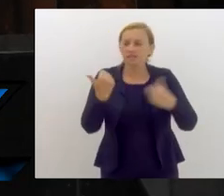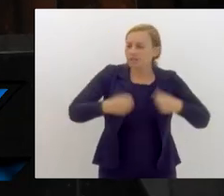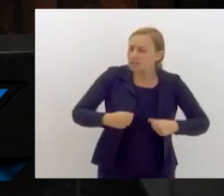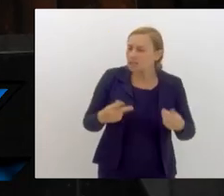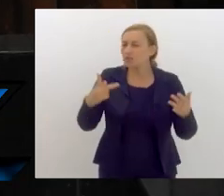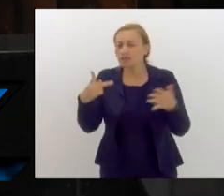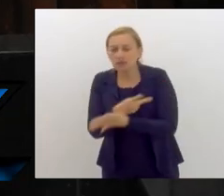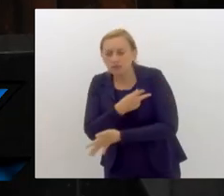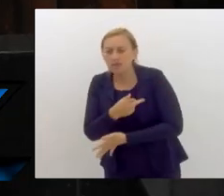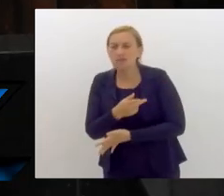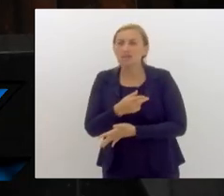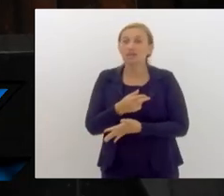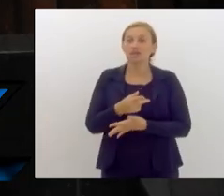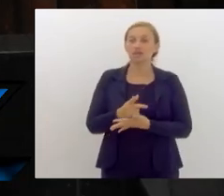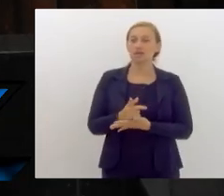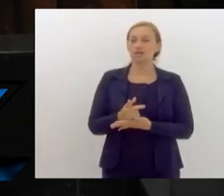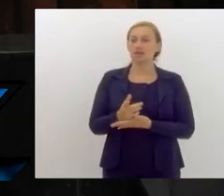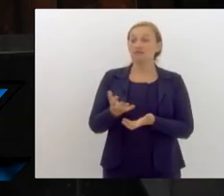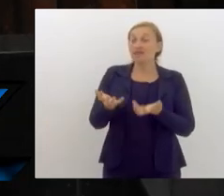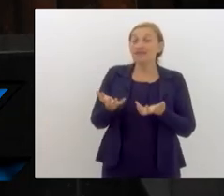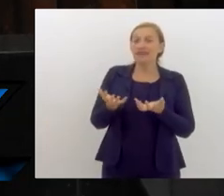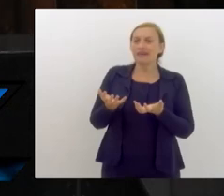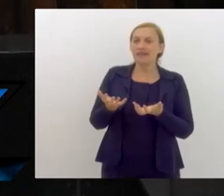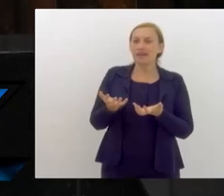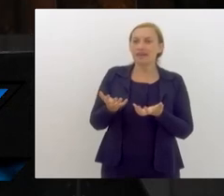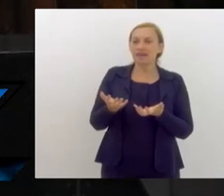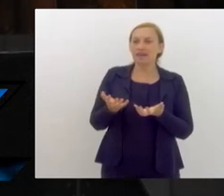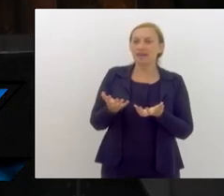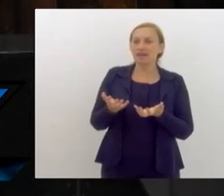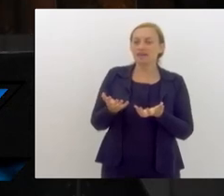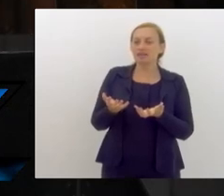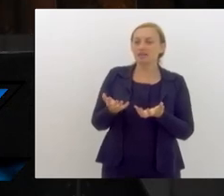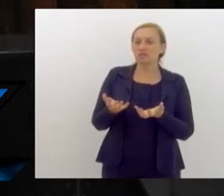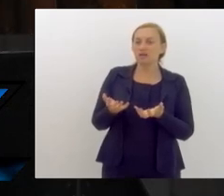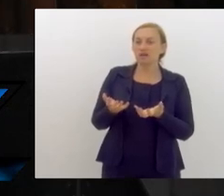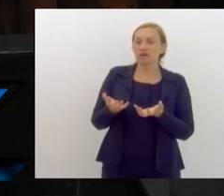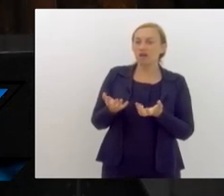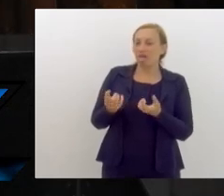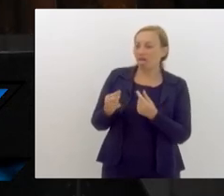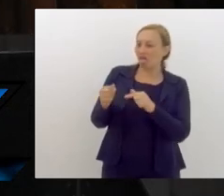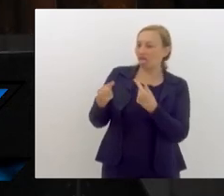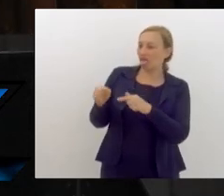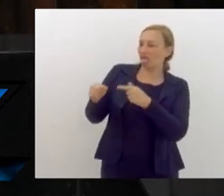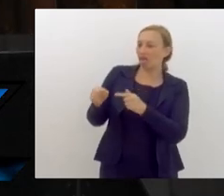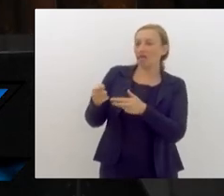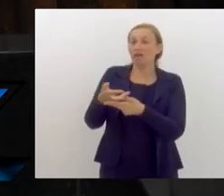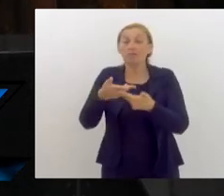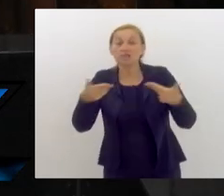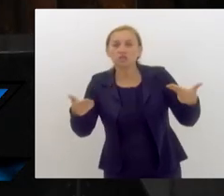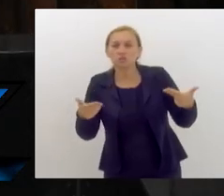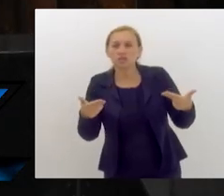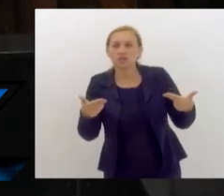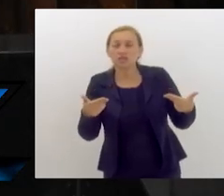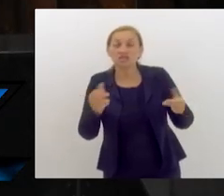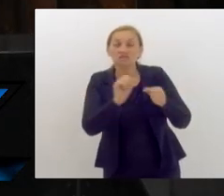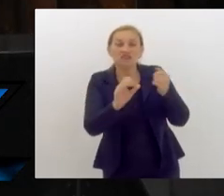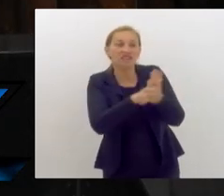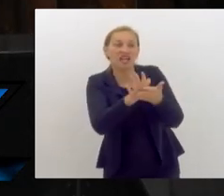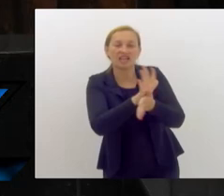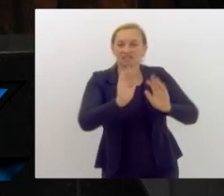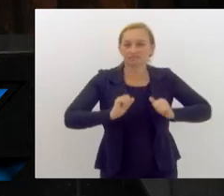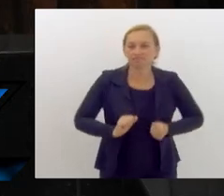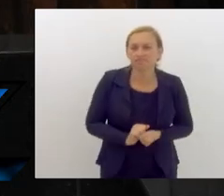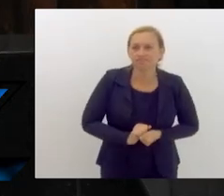acontecendo fica tentando jogar uma cortina de fumaça te ajuda para as coisas que ele não fez